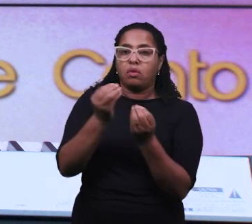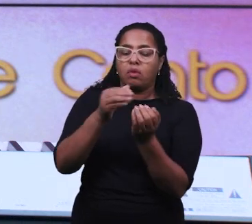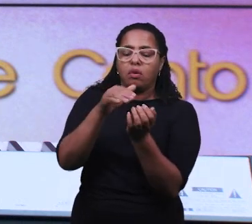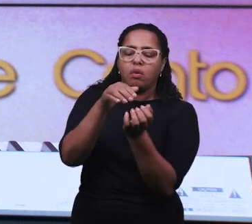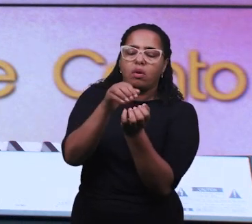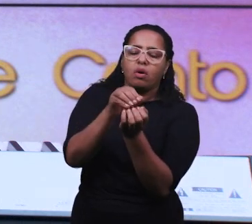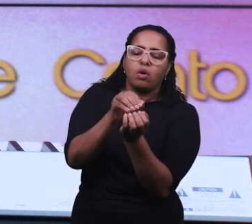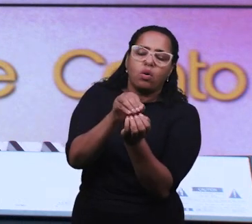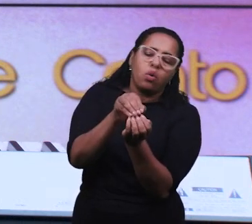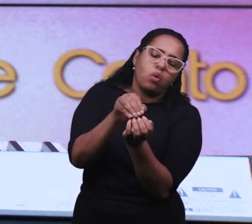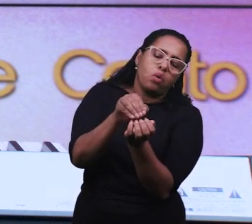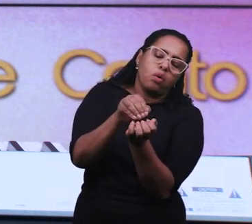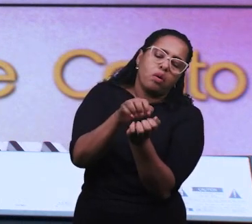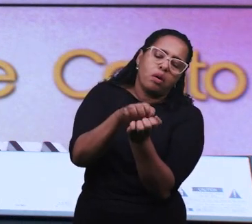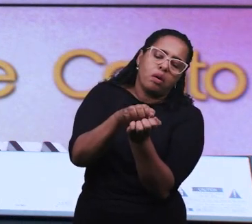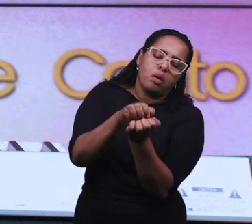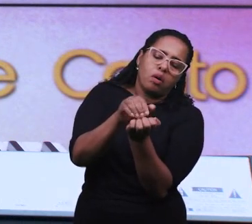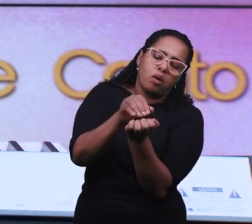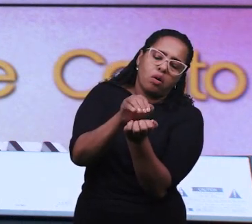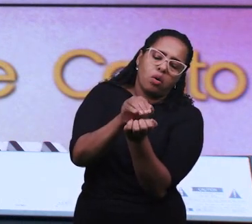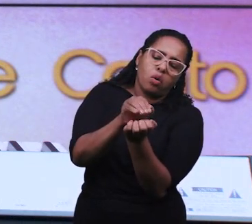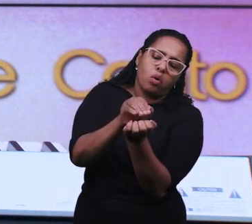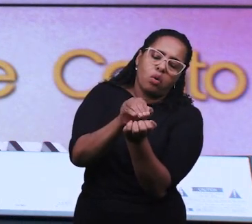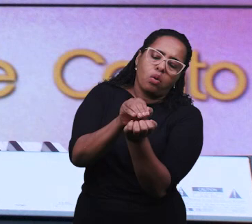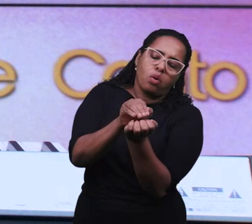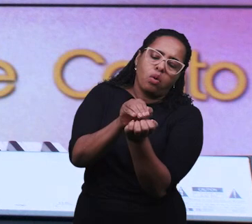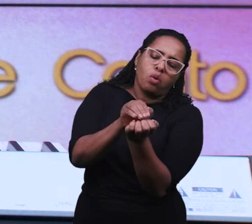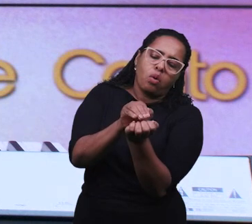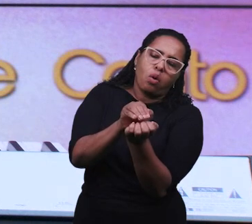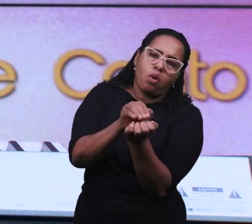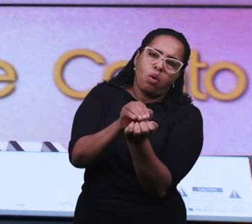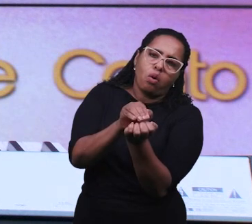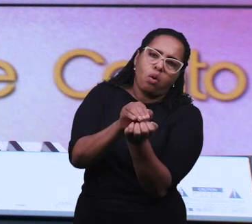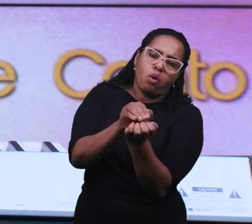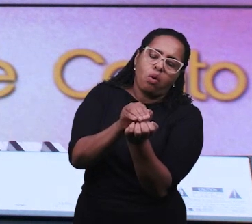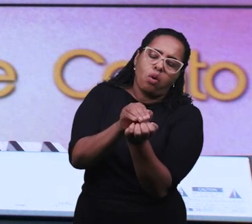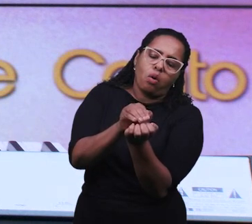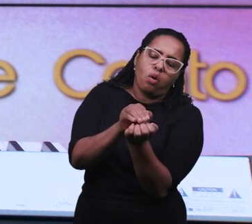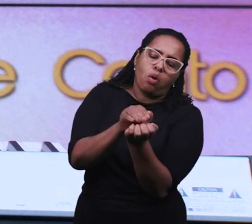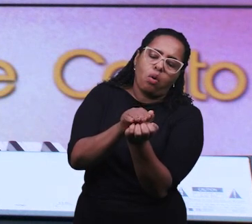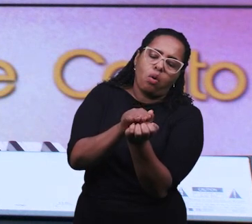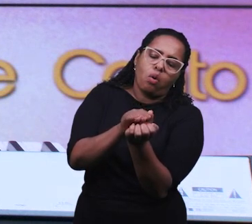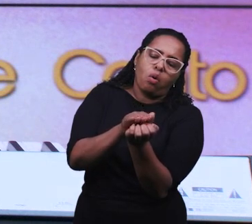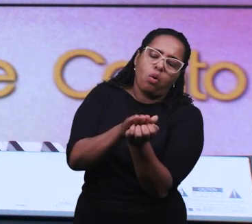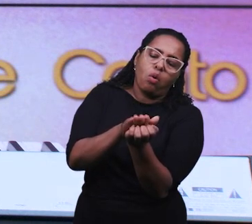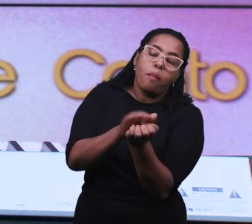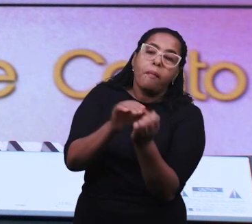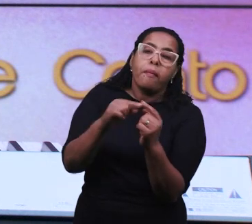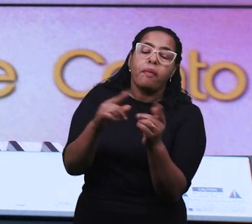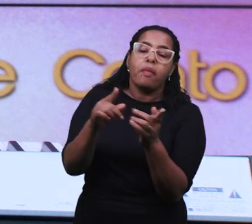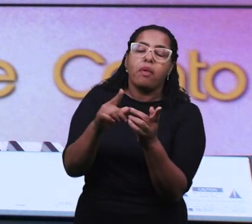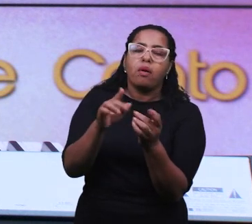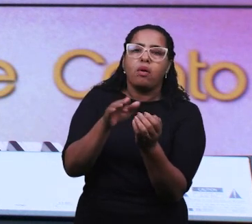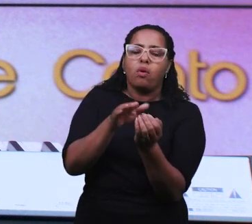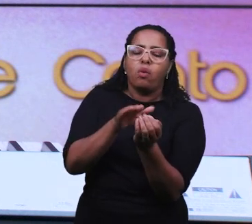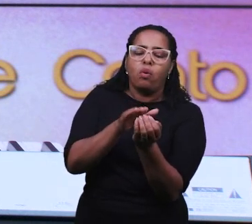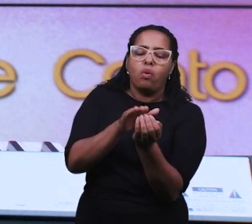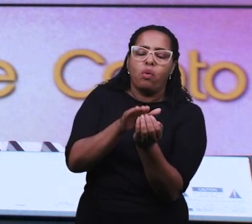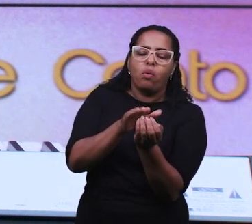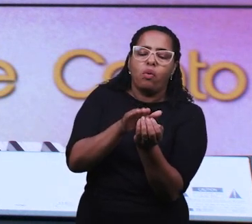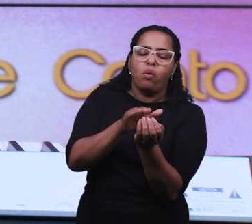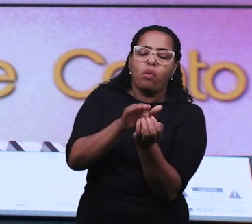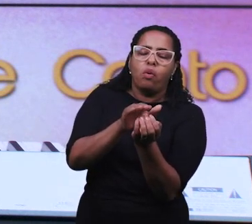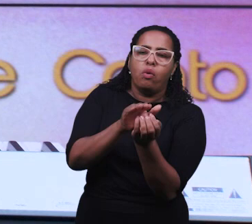posição mais arredondada, um pouco mais fechada do que a. Porém, no O, o meu palato